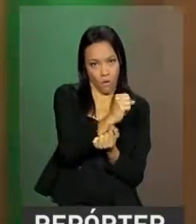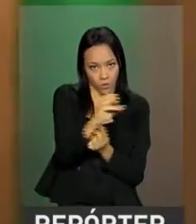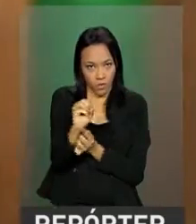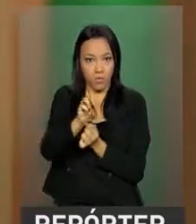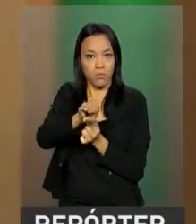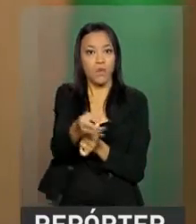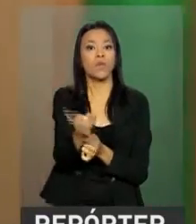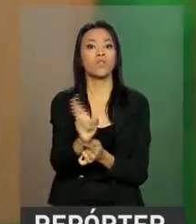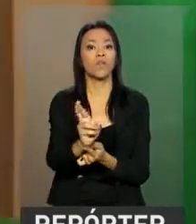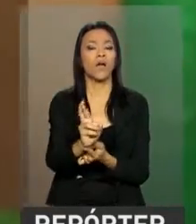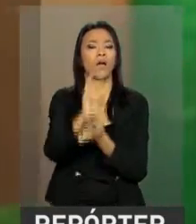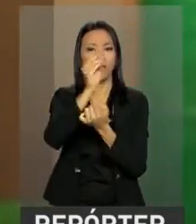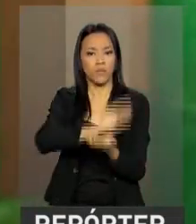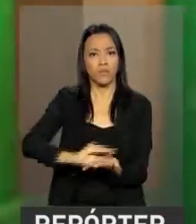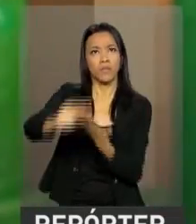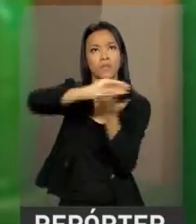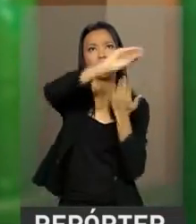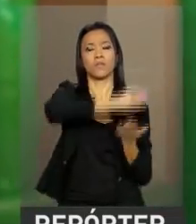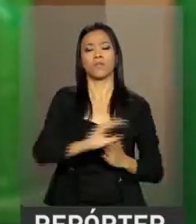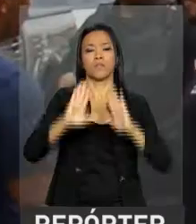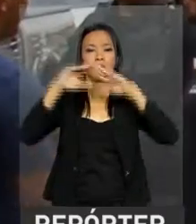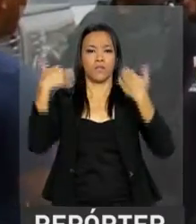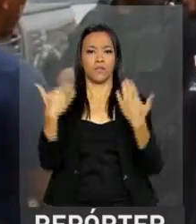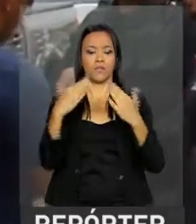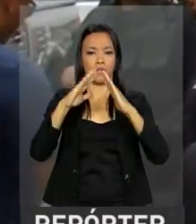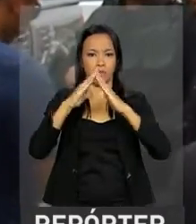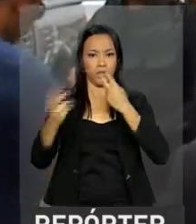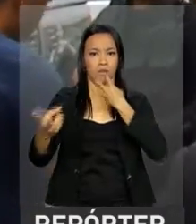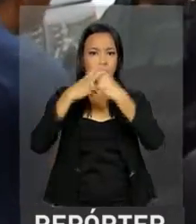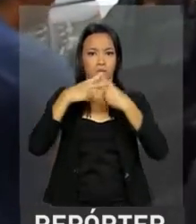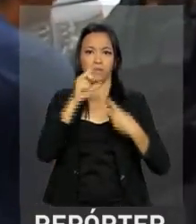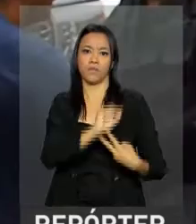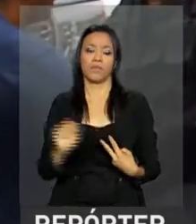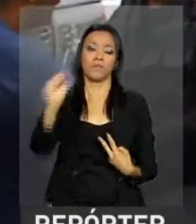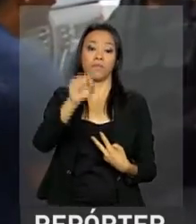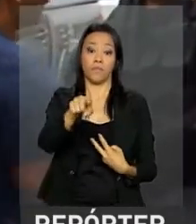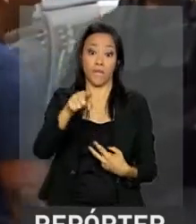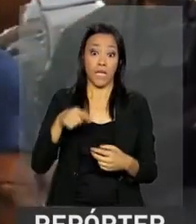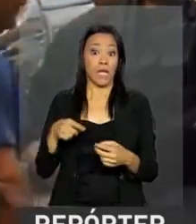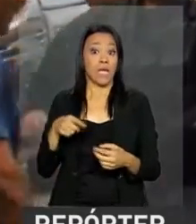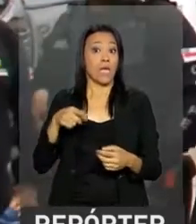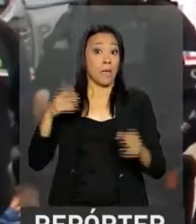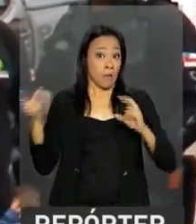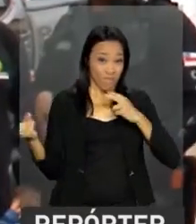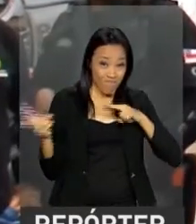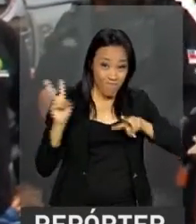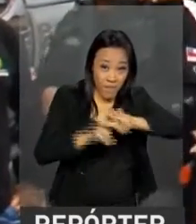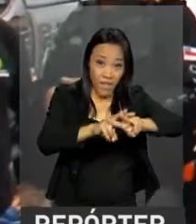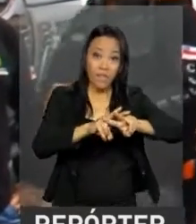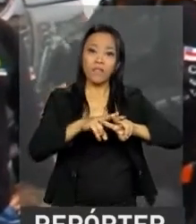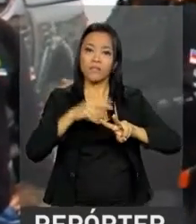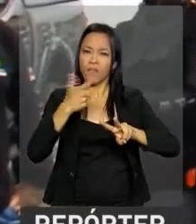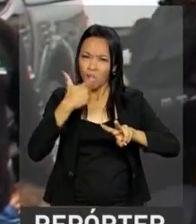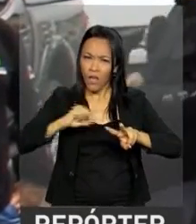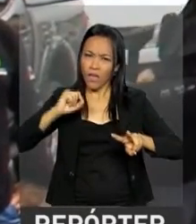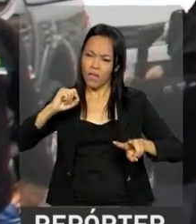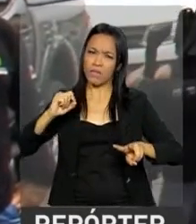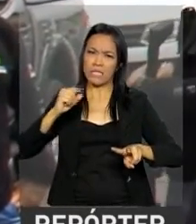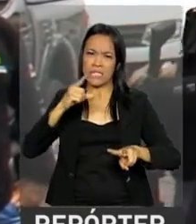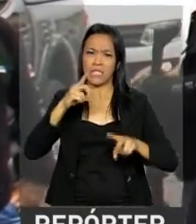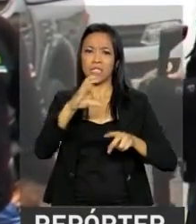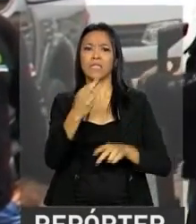R$1,8 bilhão para o sistema prisional brasileiro. Penitenciária para os crimes graves. E isso nós